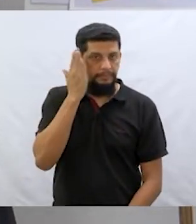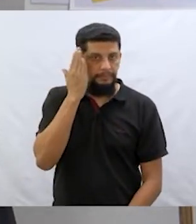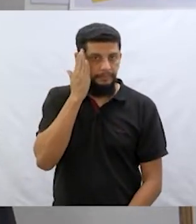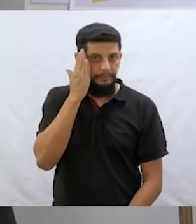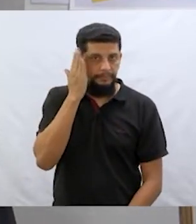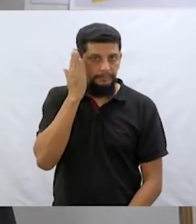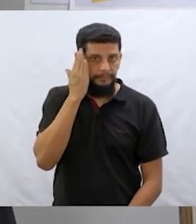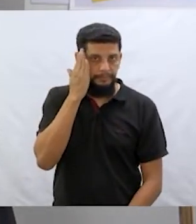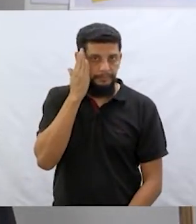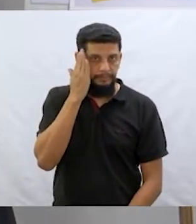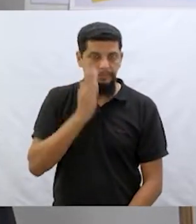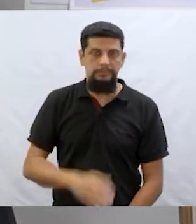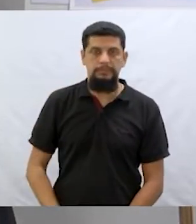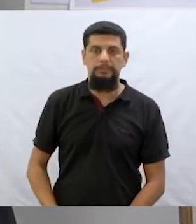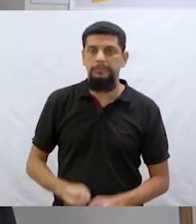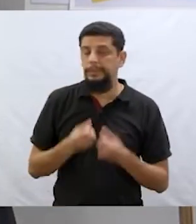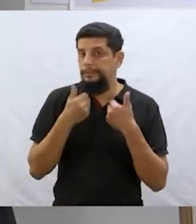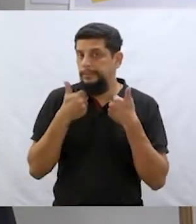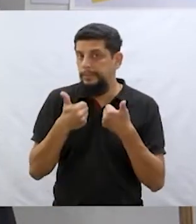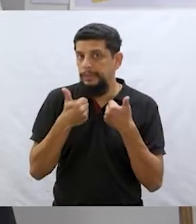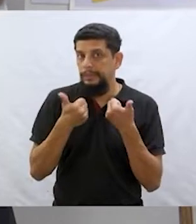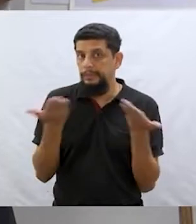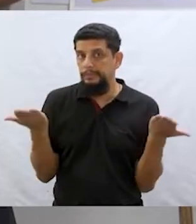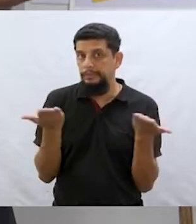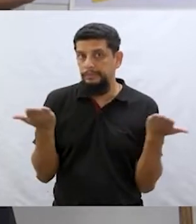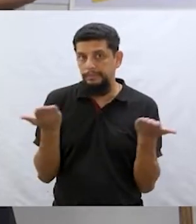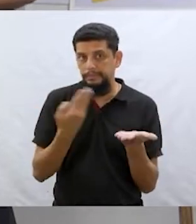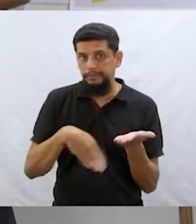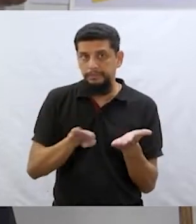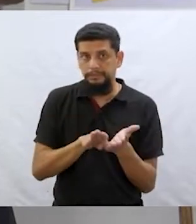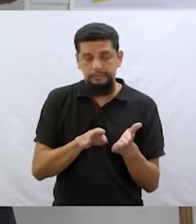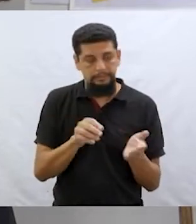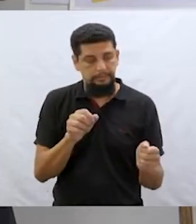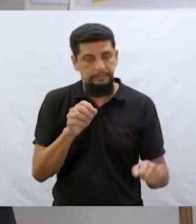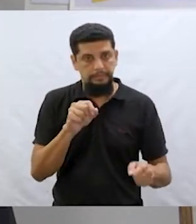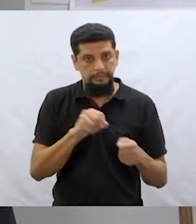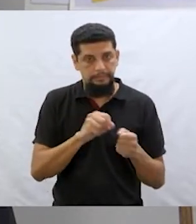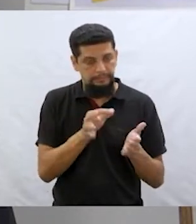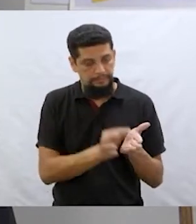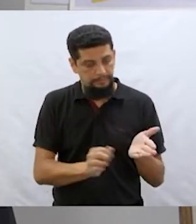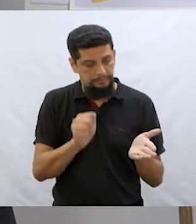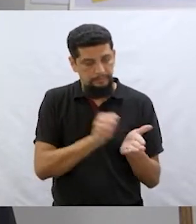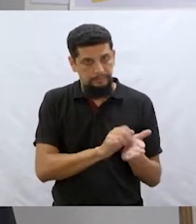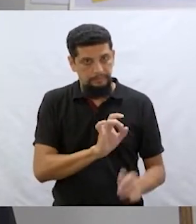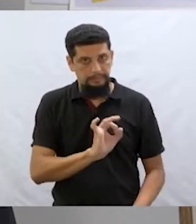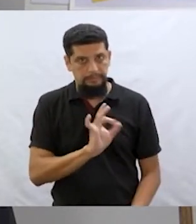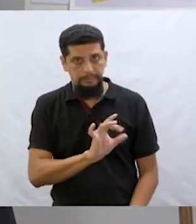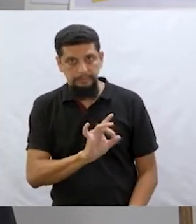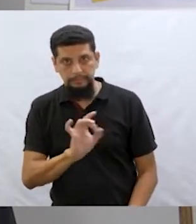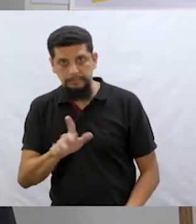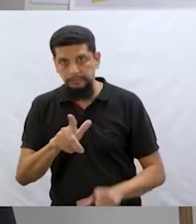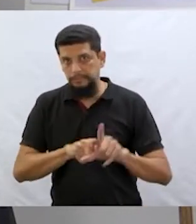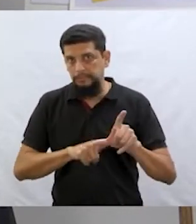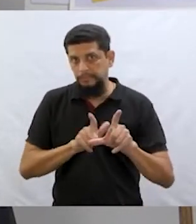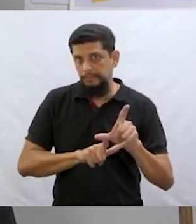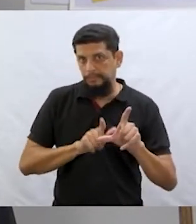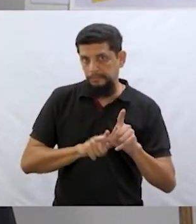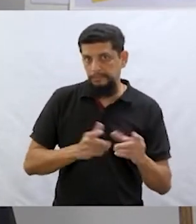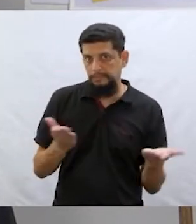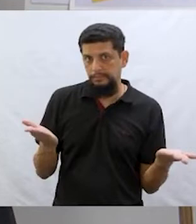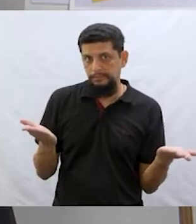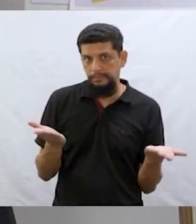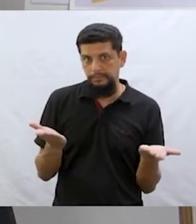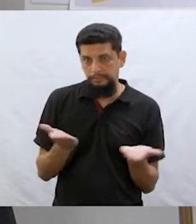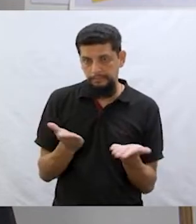gente saber o nome de cada uma, não é? Isso mesmo. Bom, está na hora da gente fazer o registro dessas letras que nós conversamos